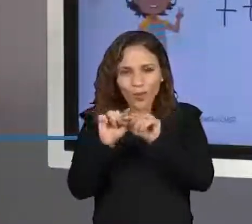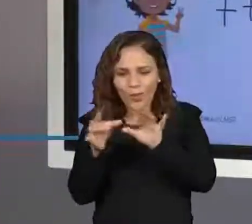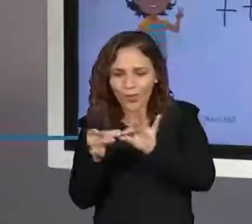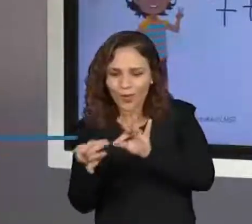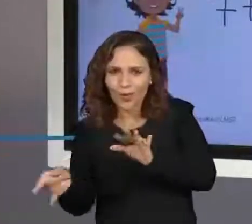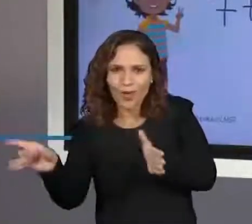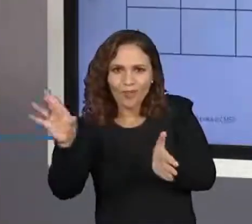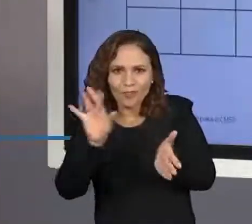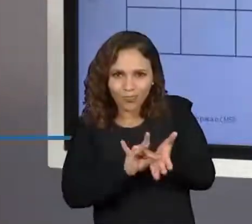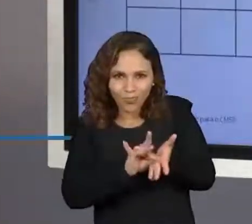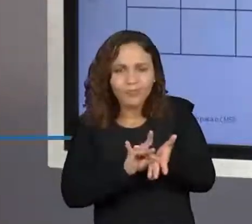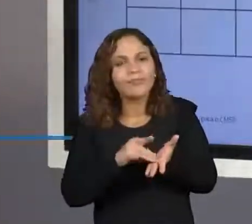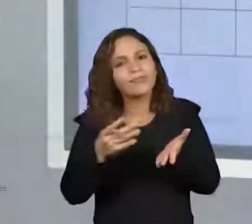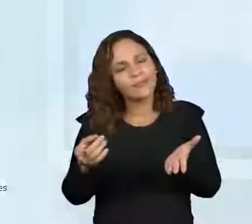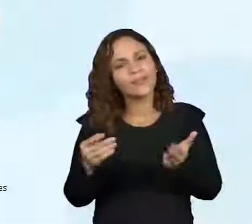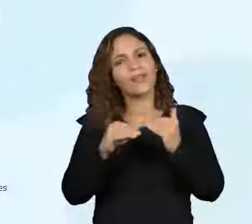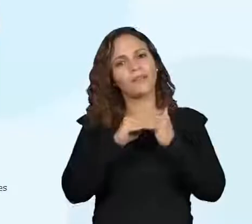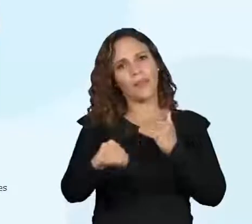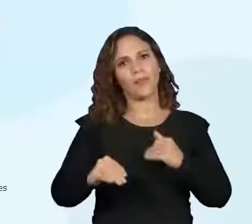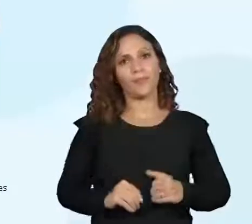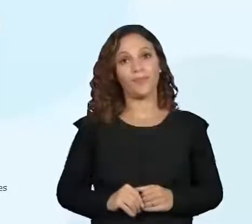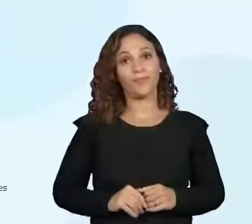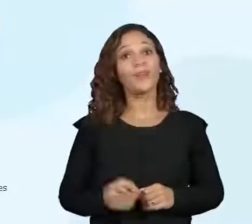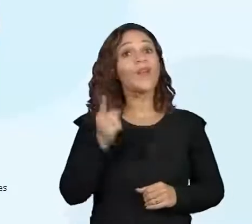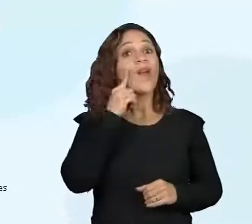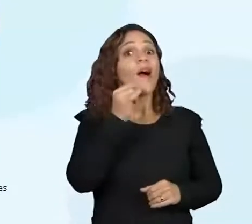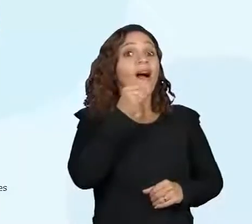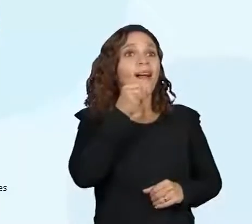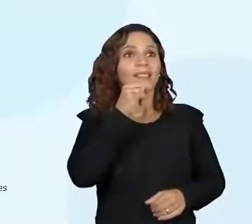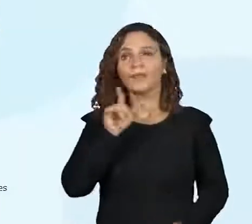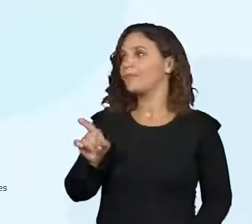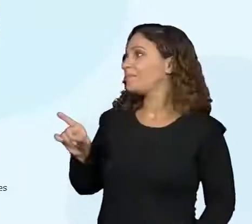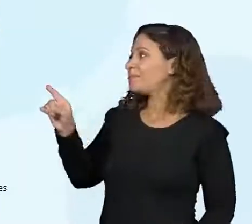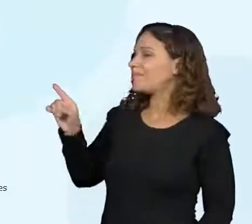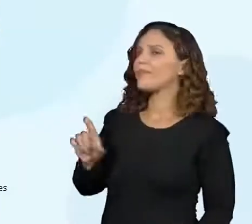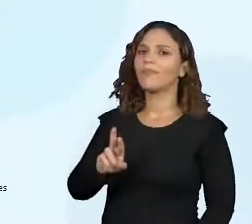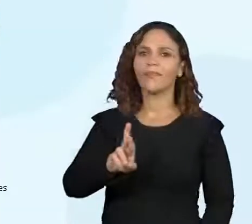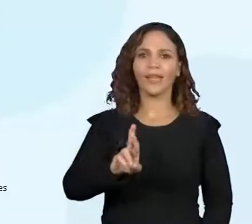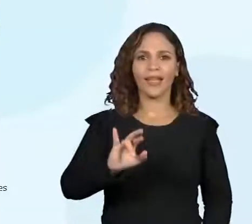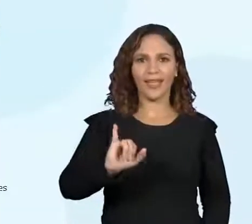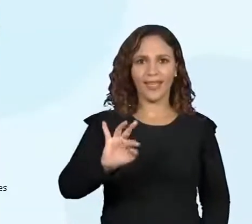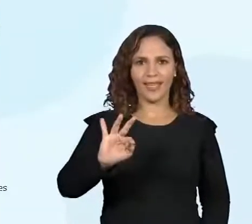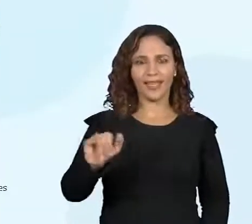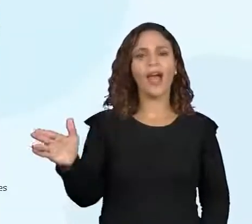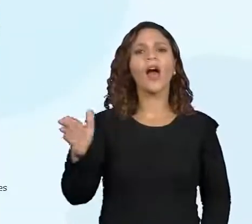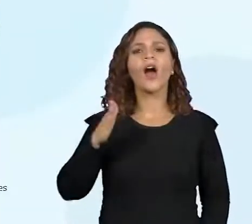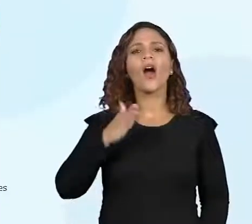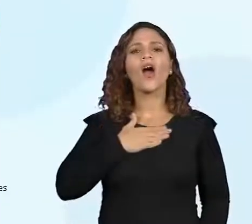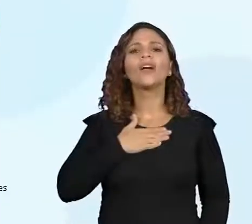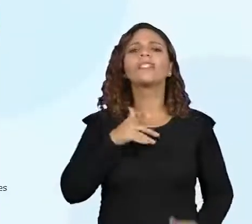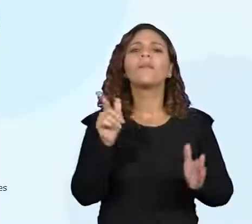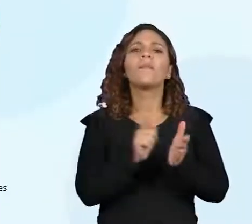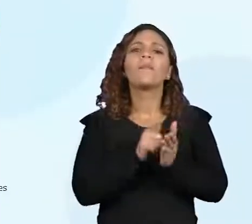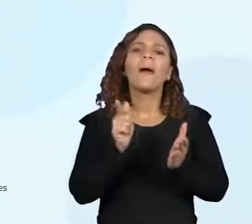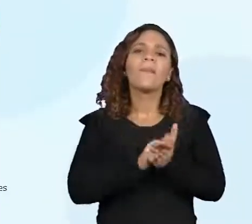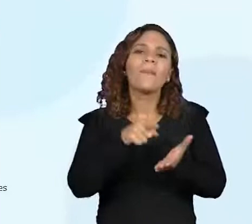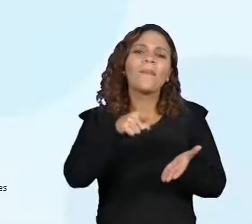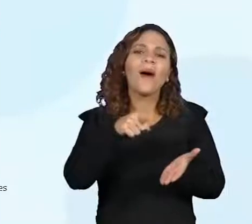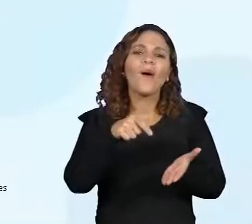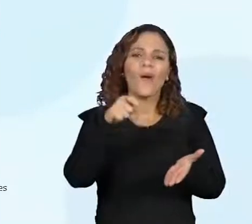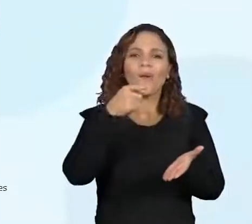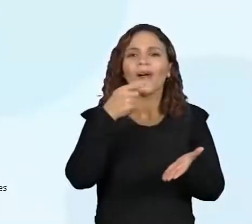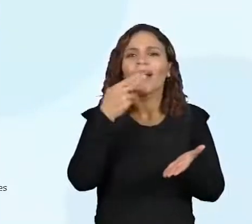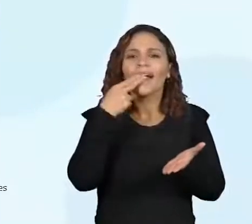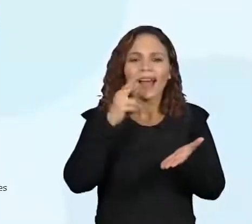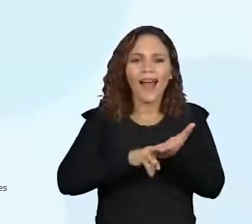olha só, a Rita, que coleciona papéis de carta. Papéis de